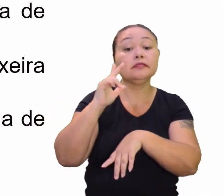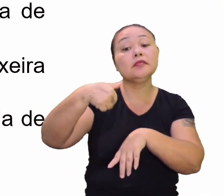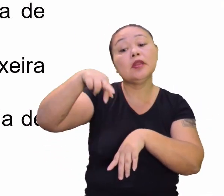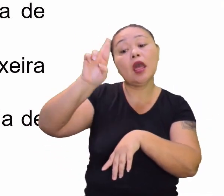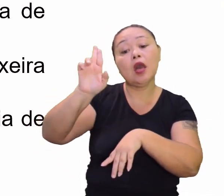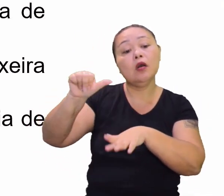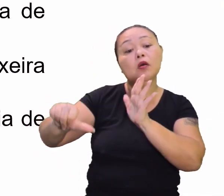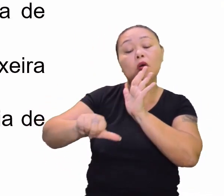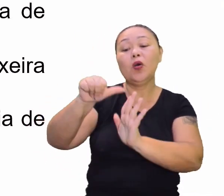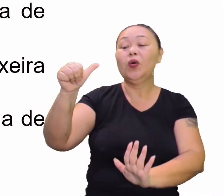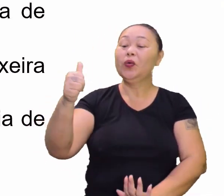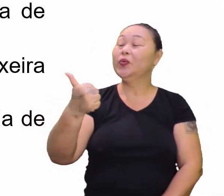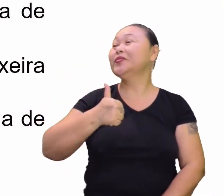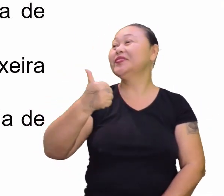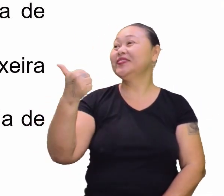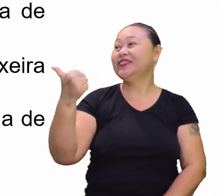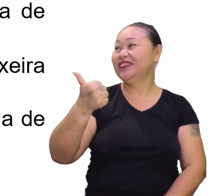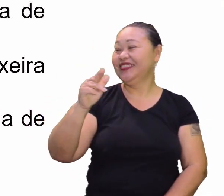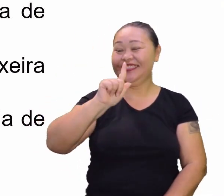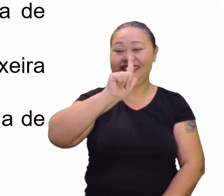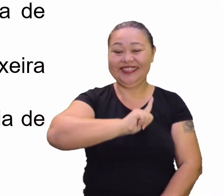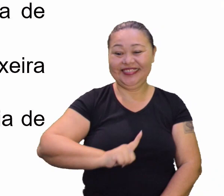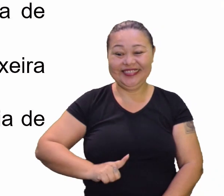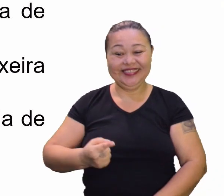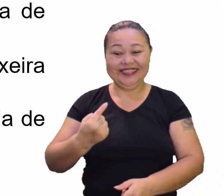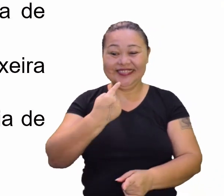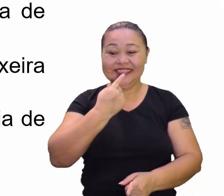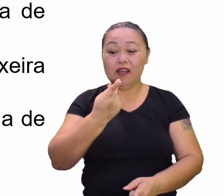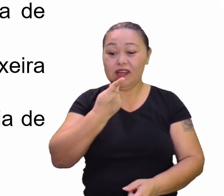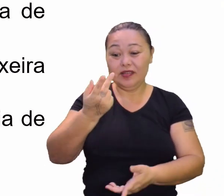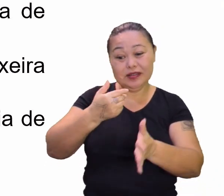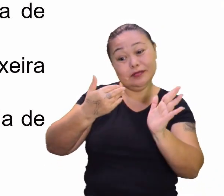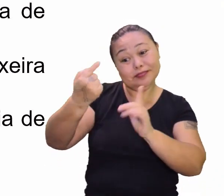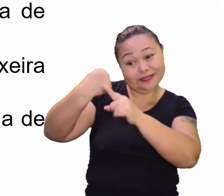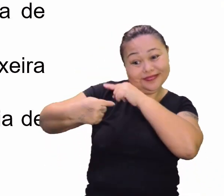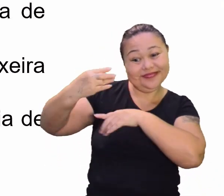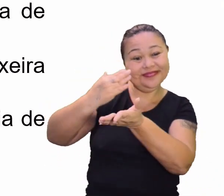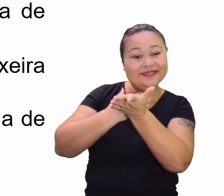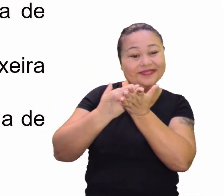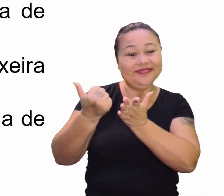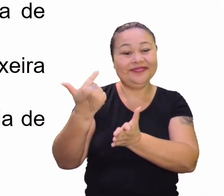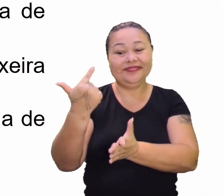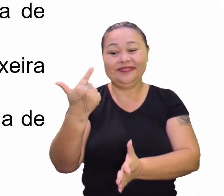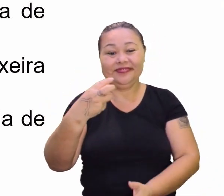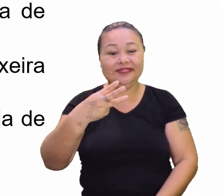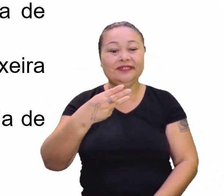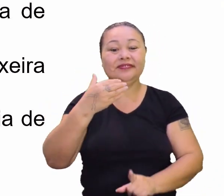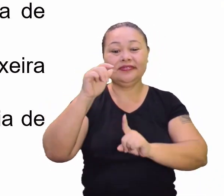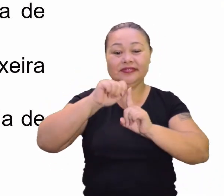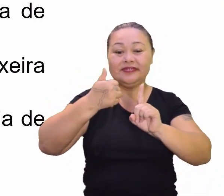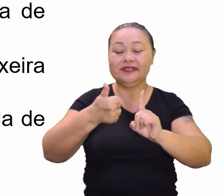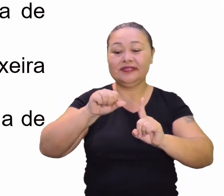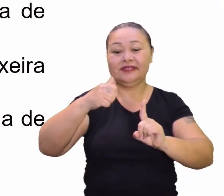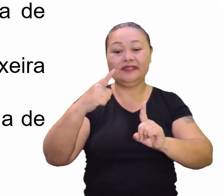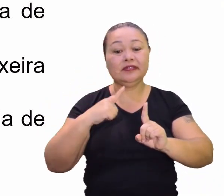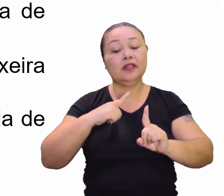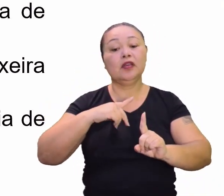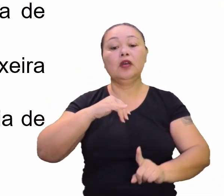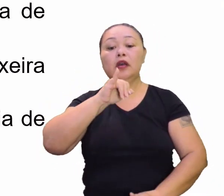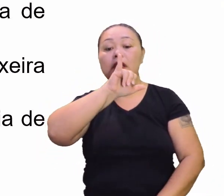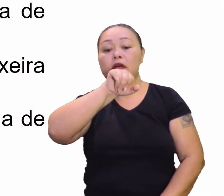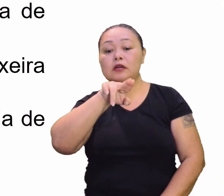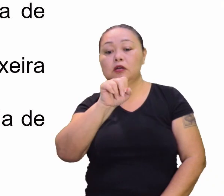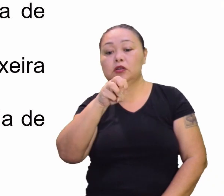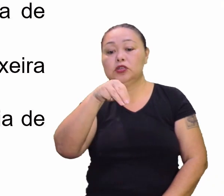e quem foi o primeiro governador? Eita, Falou lá no Rogério. início. Eita. 23 de dezembro de